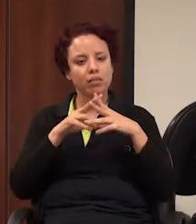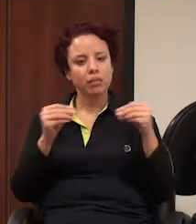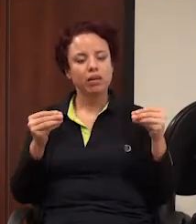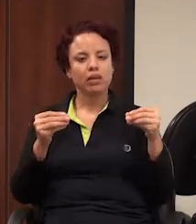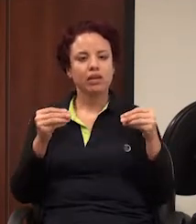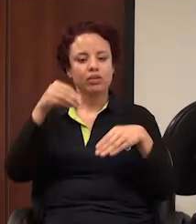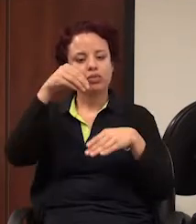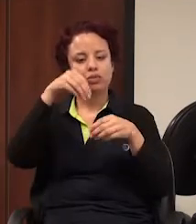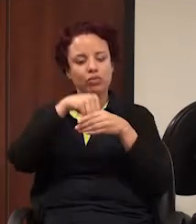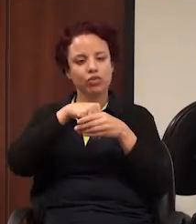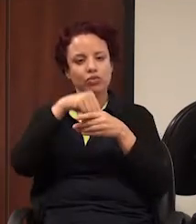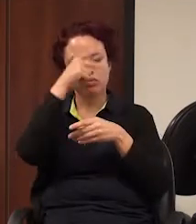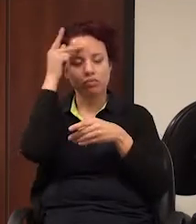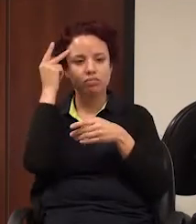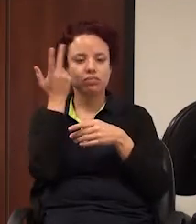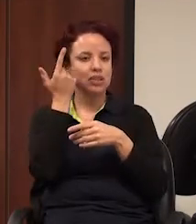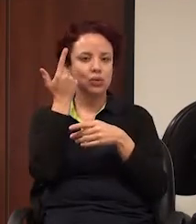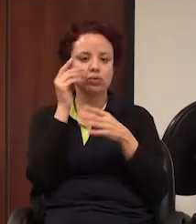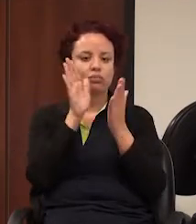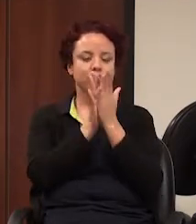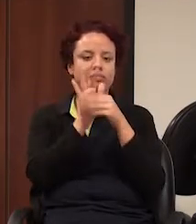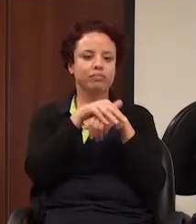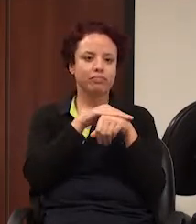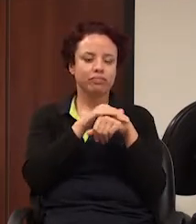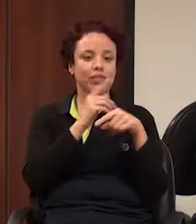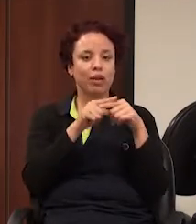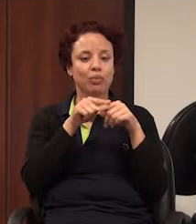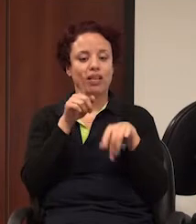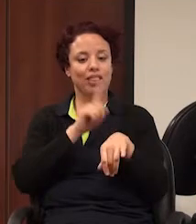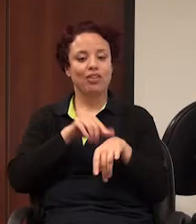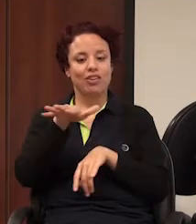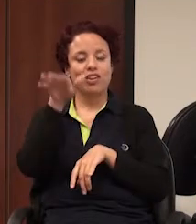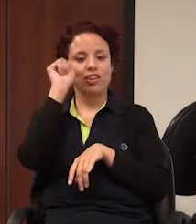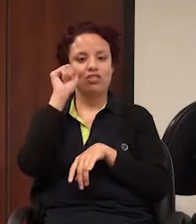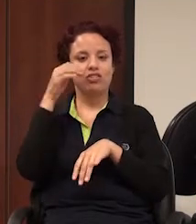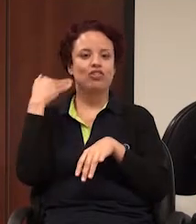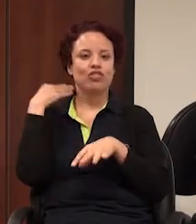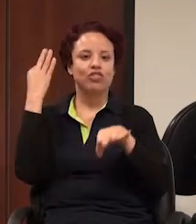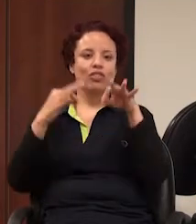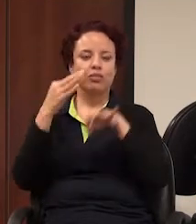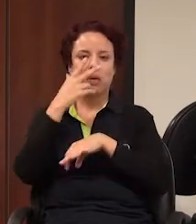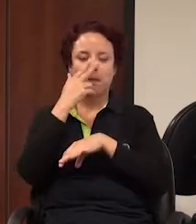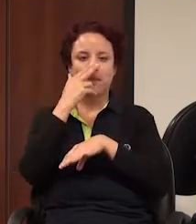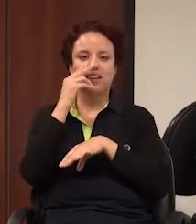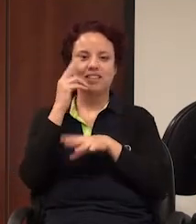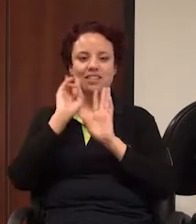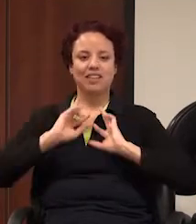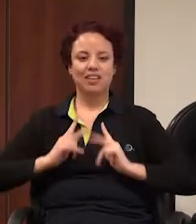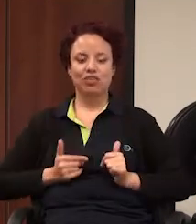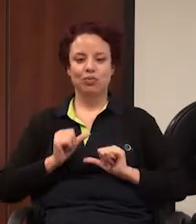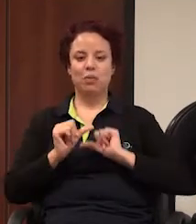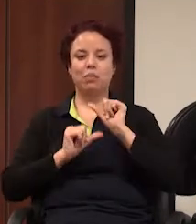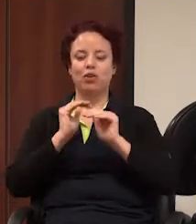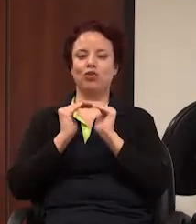pobres mortais. Né? Porque quando a gente invoca o judiciário, a gente está, acho que, querendo subir um degrau, indo, né, para alguma coisa